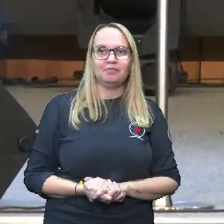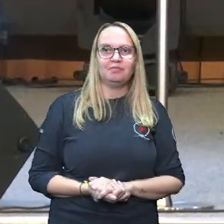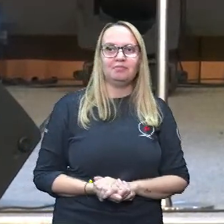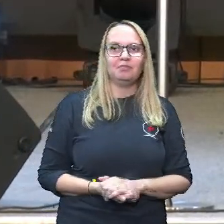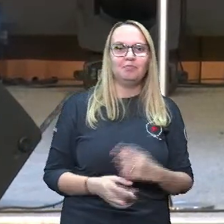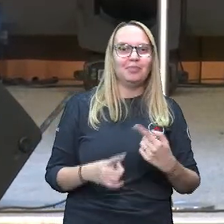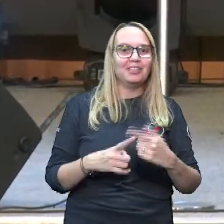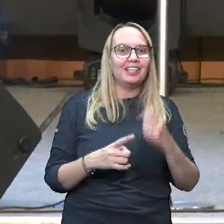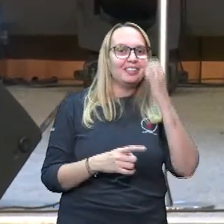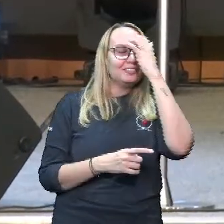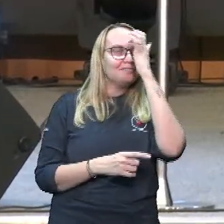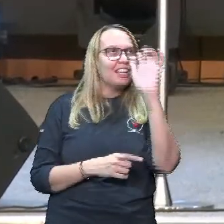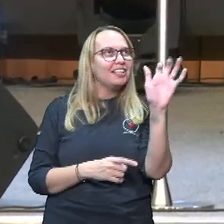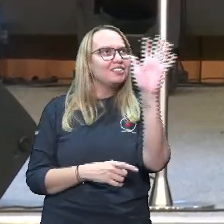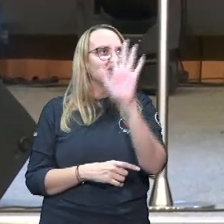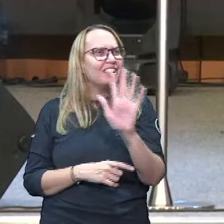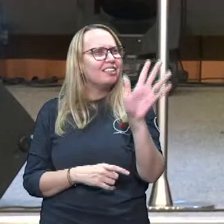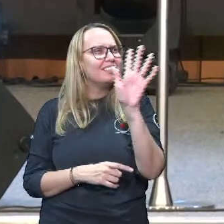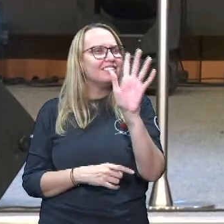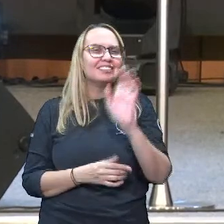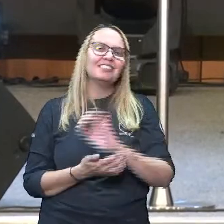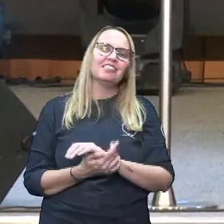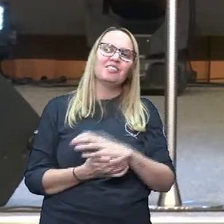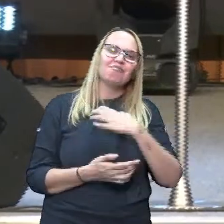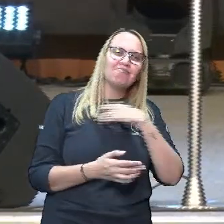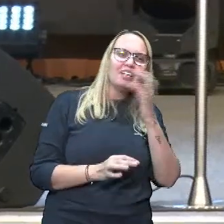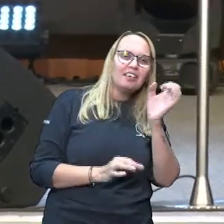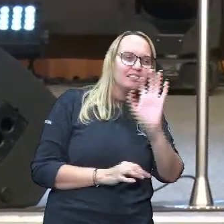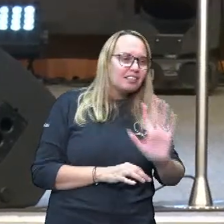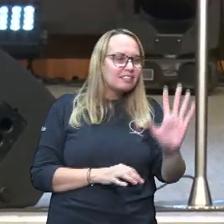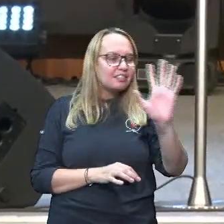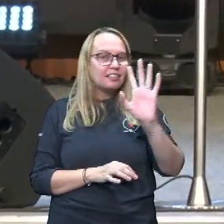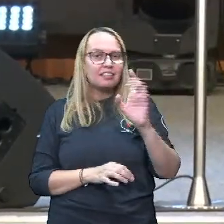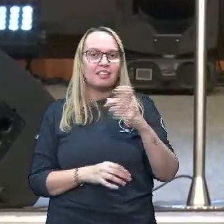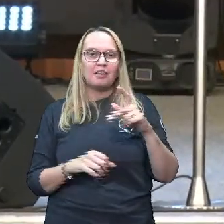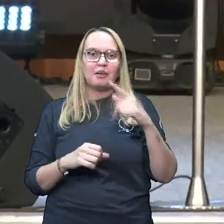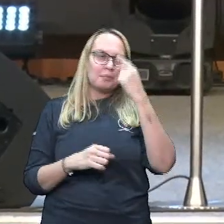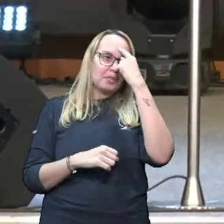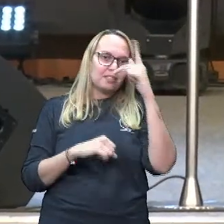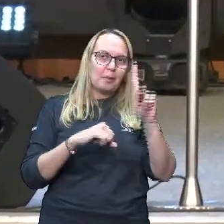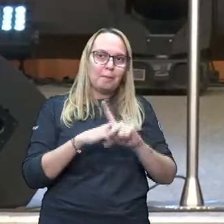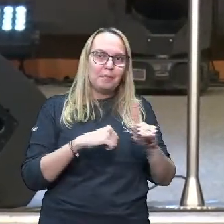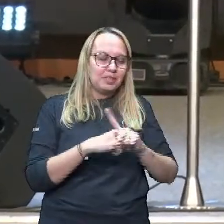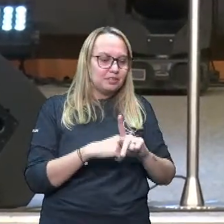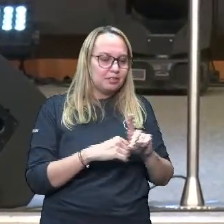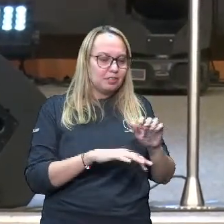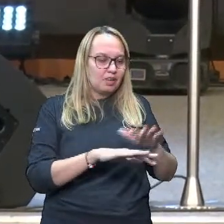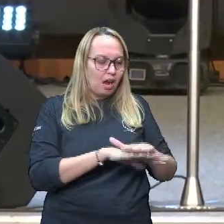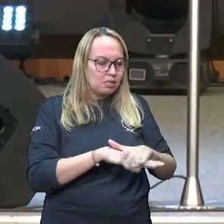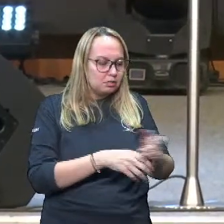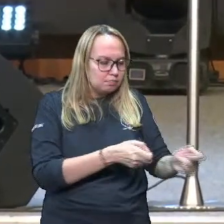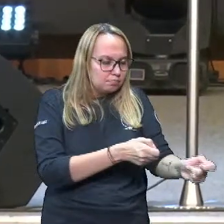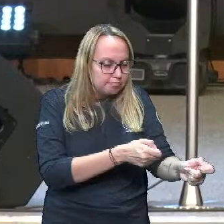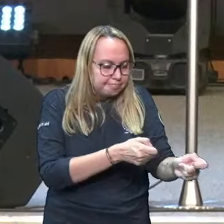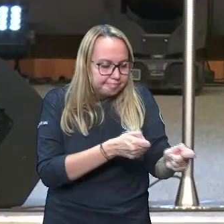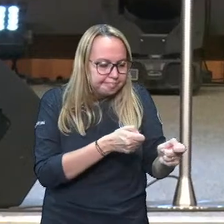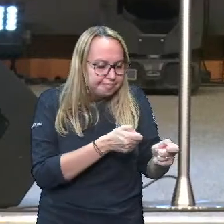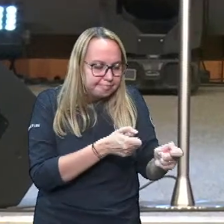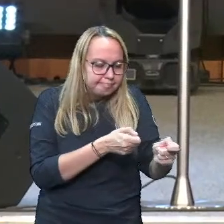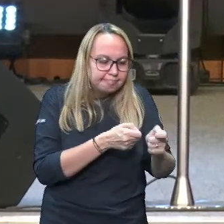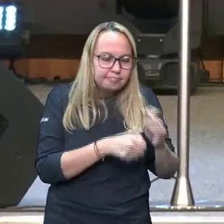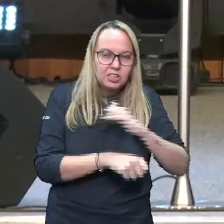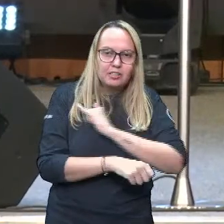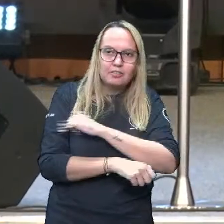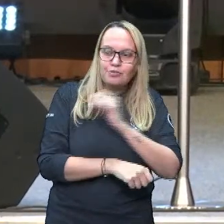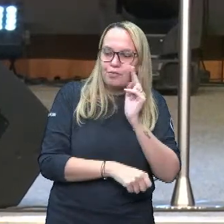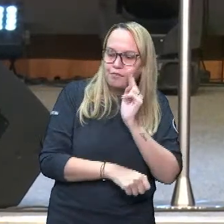eu fico lá, uau, deve ter sido assim. Pedro puxando o peixe e olhando para ele. E João, olhando para a beira da praia para